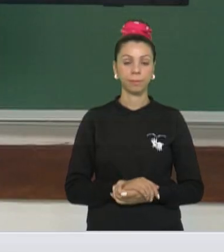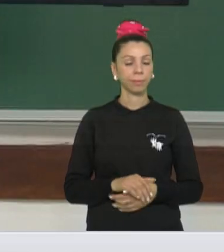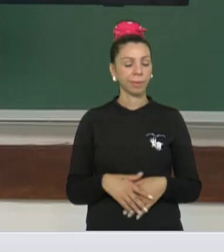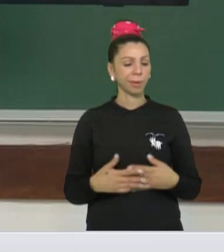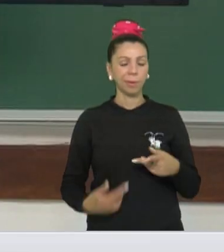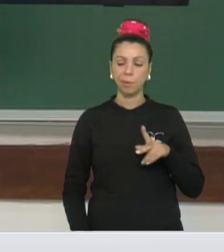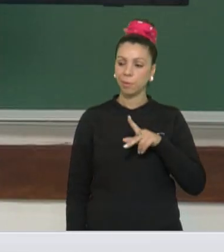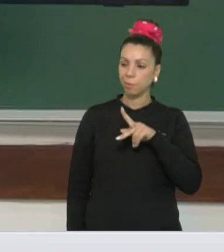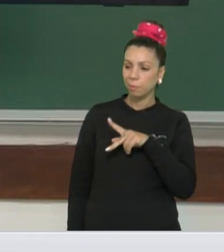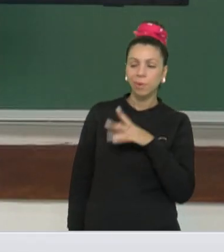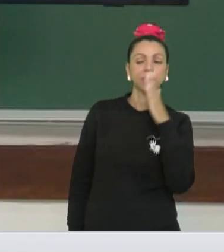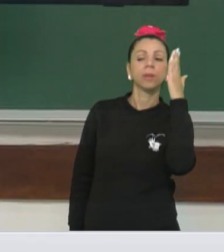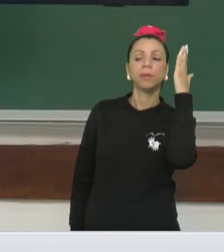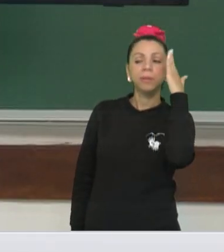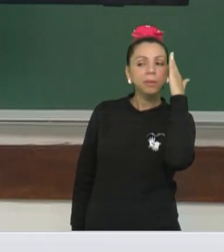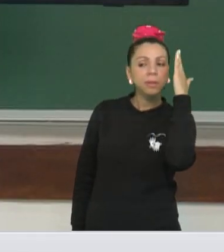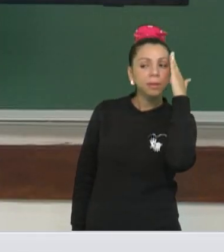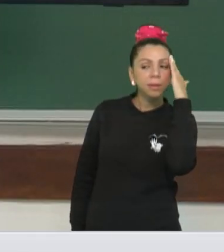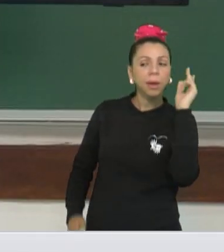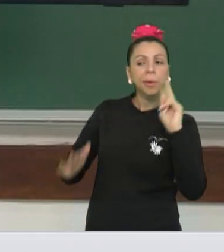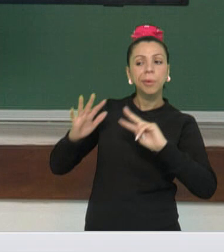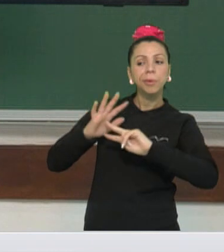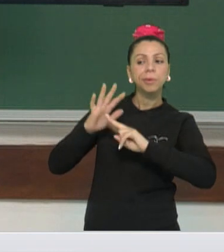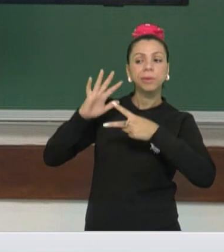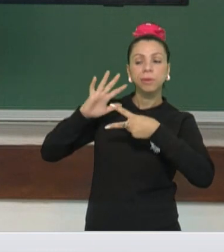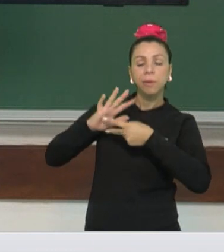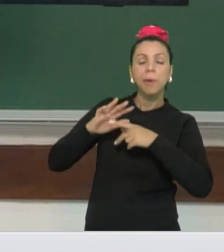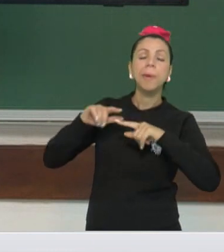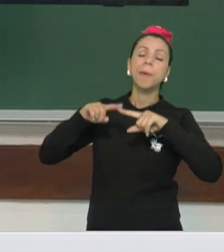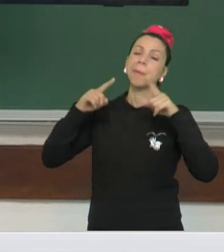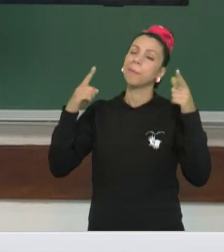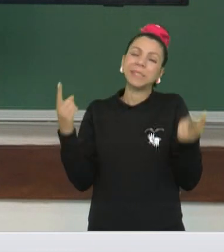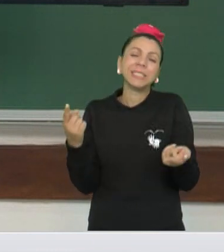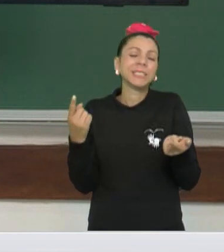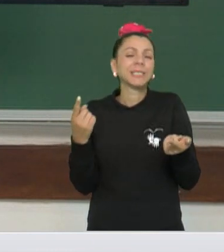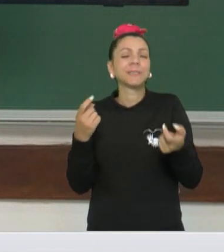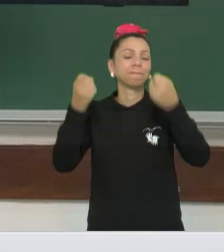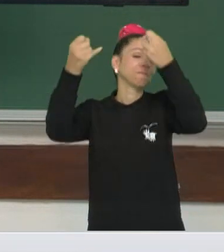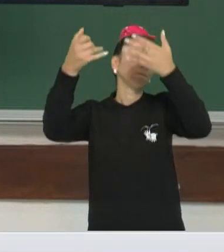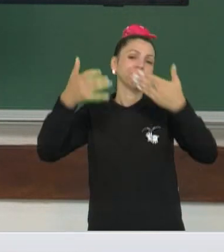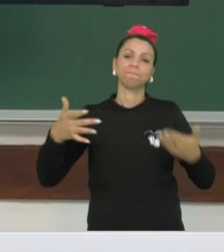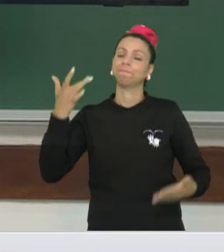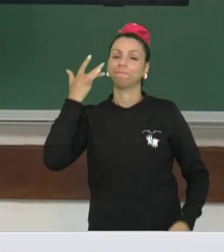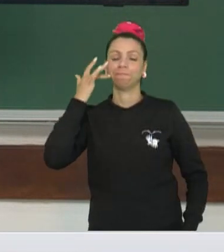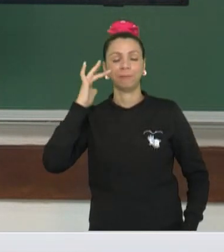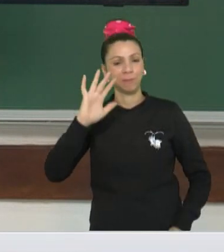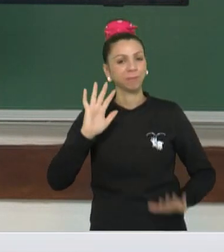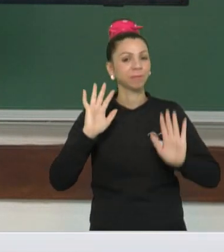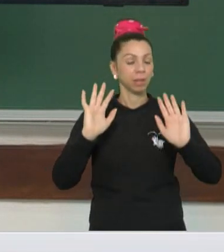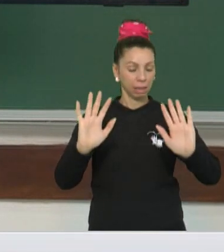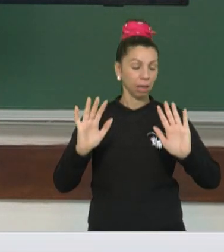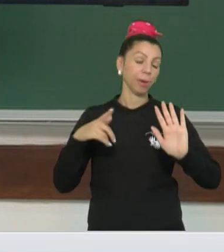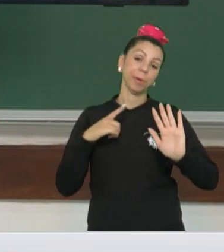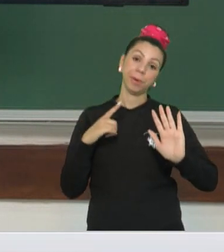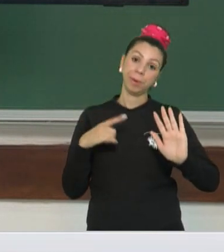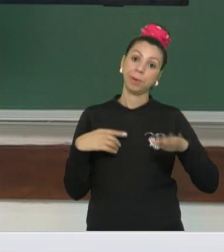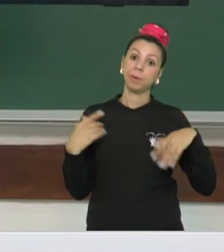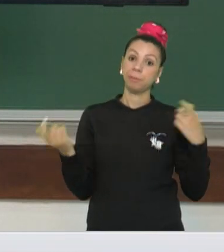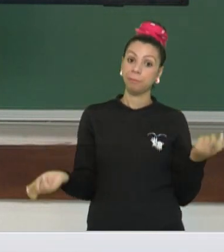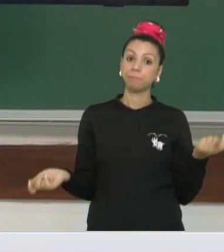Professor, eu até sei o que é, mas eu não consigo achar uma palavra. Pois é, pessoal, uma das coisas que